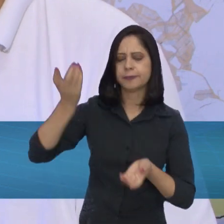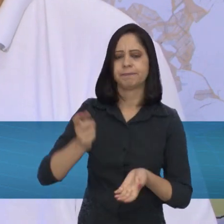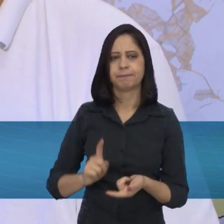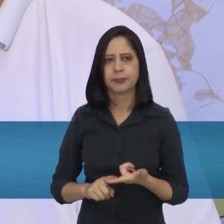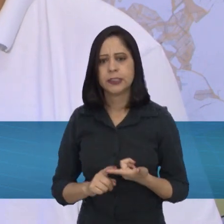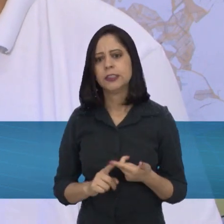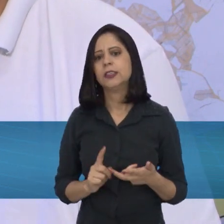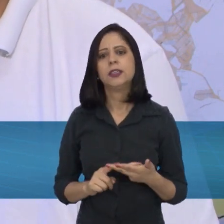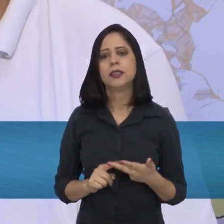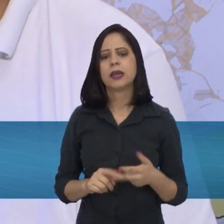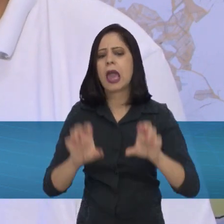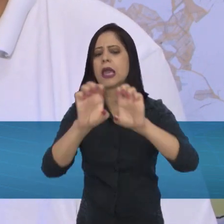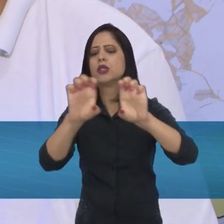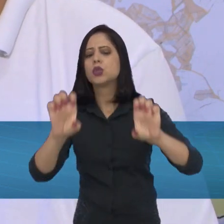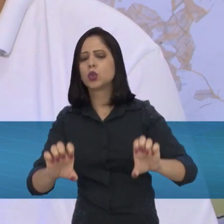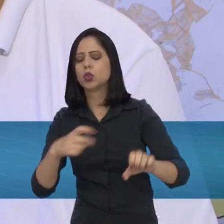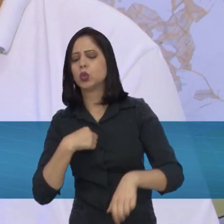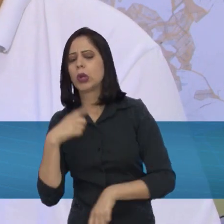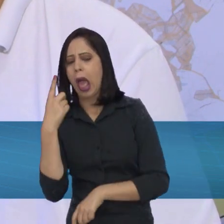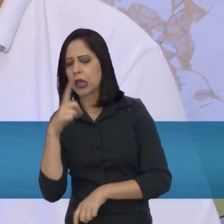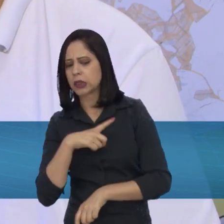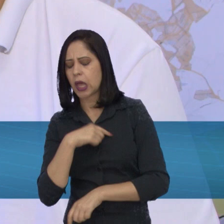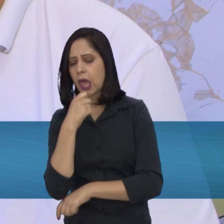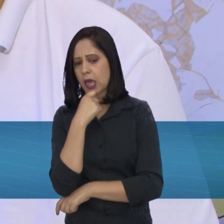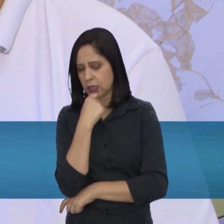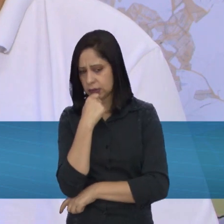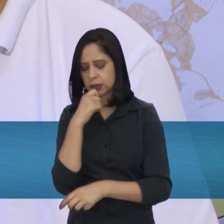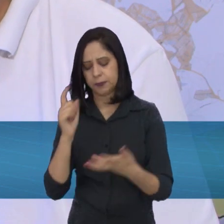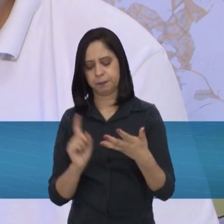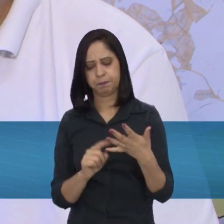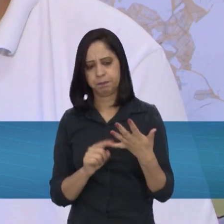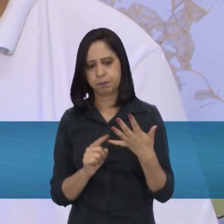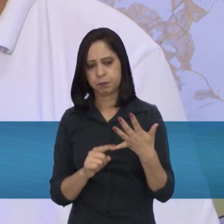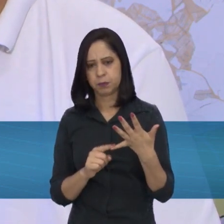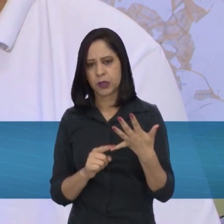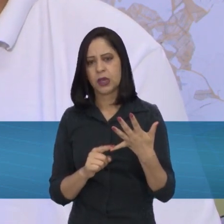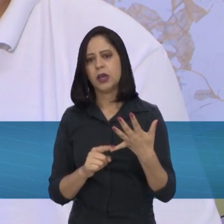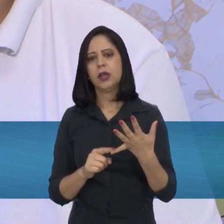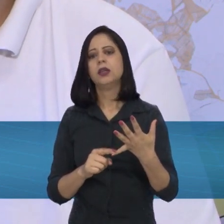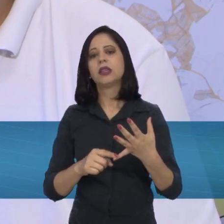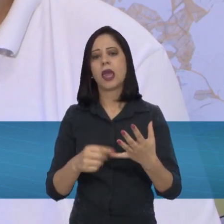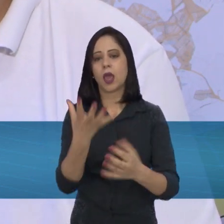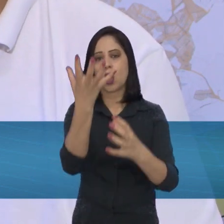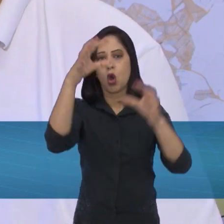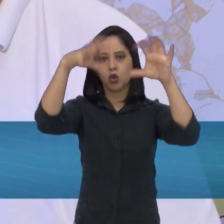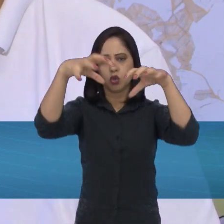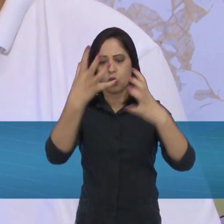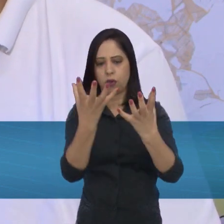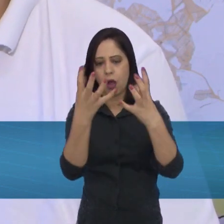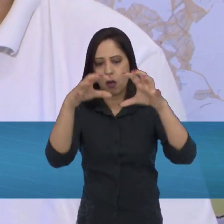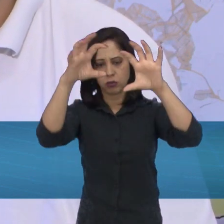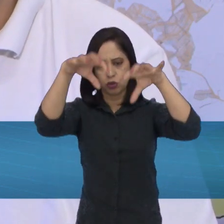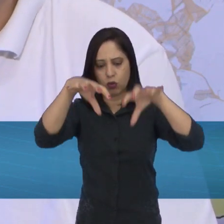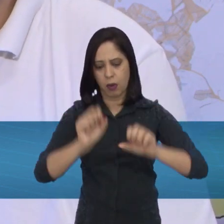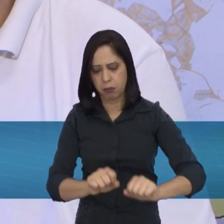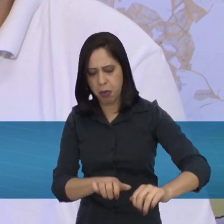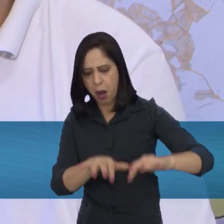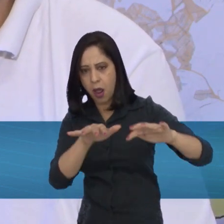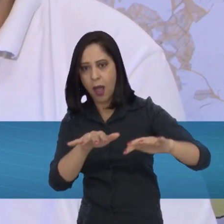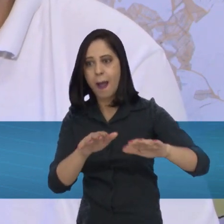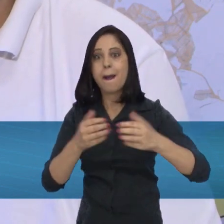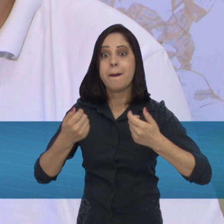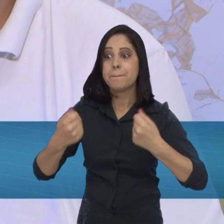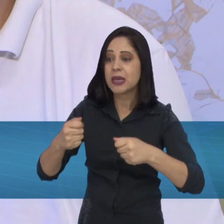se tem toda a infraestrutura necessária, se tem drenagem, se não tem problema, converse com os vizinhos, converse